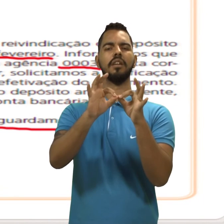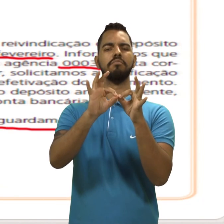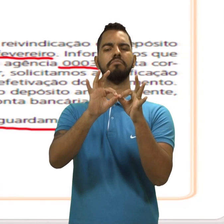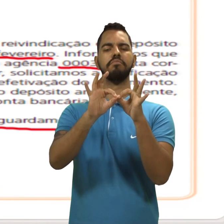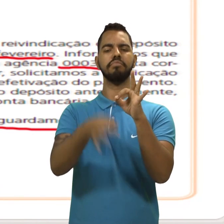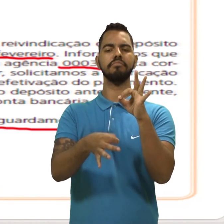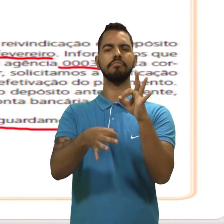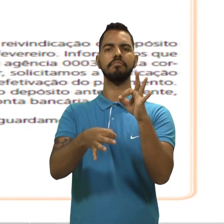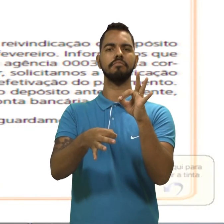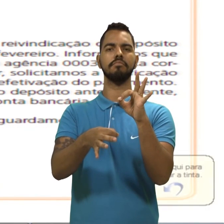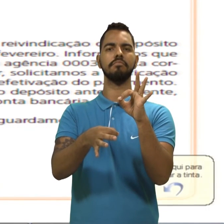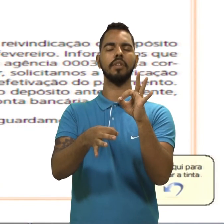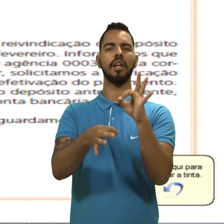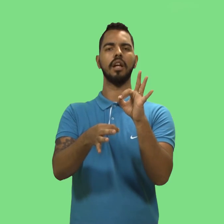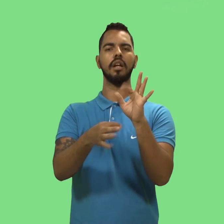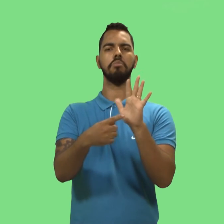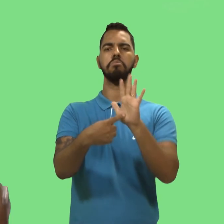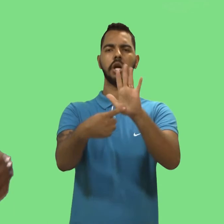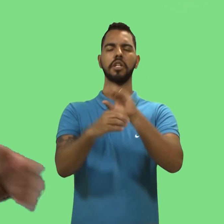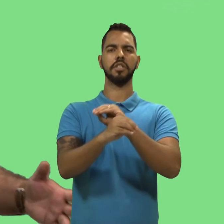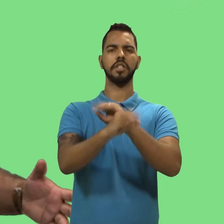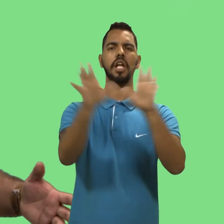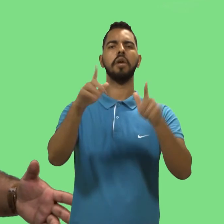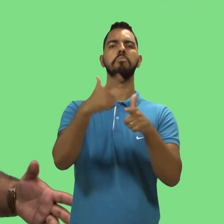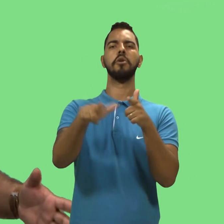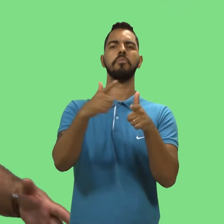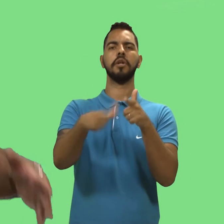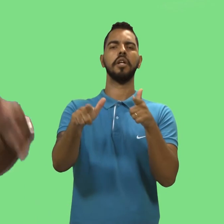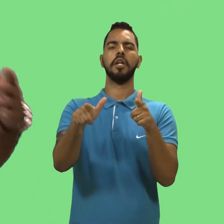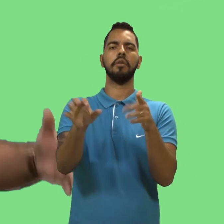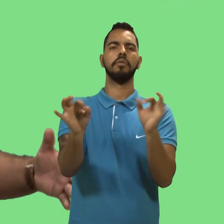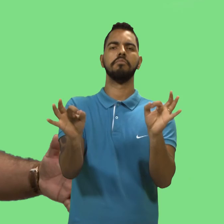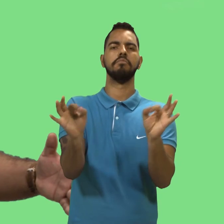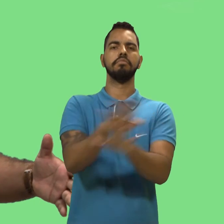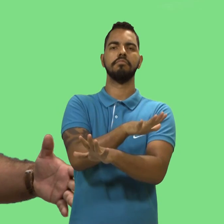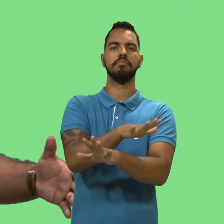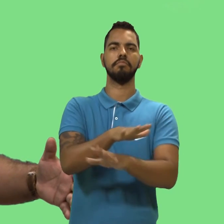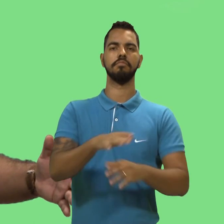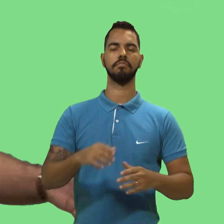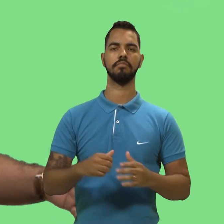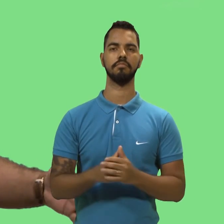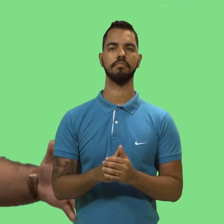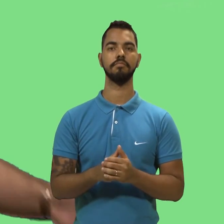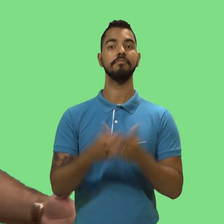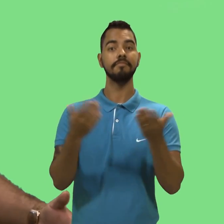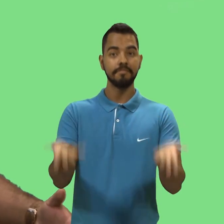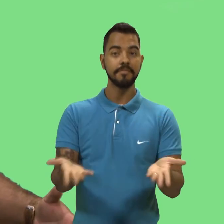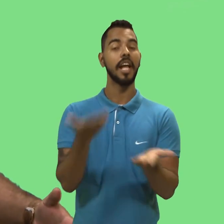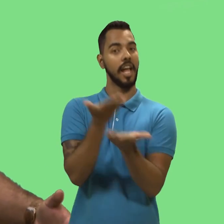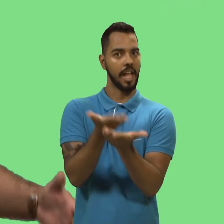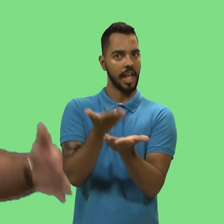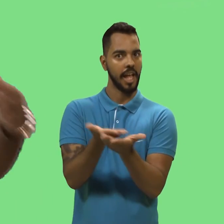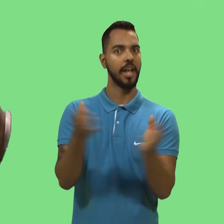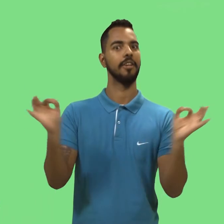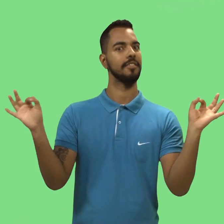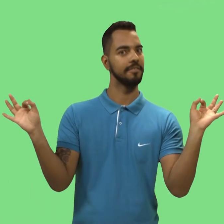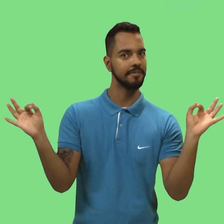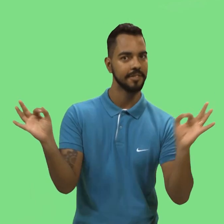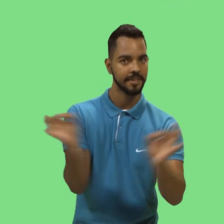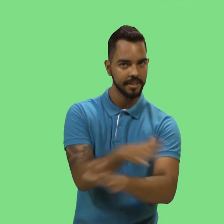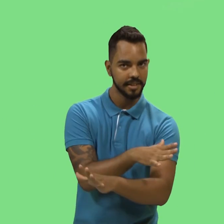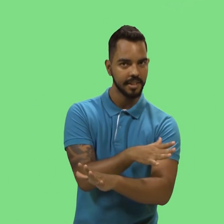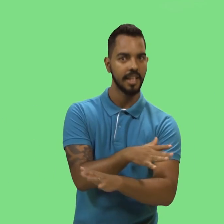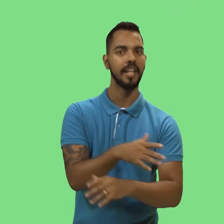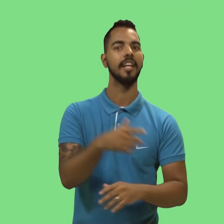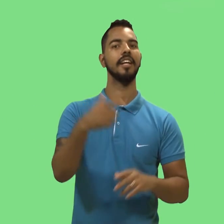todo o problema e a situação. E com isso, encerramos o assunto da nossa segunda videoaula. Eu espero que